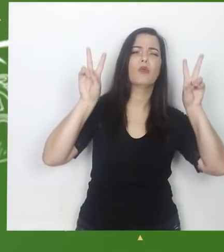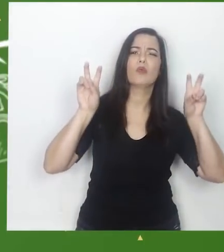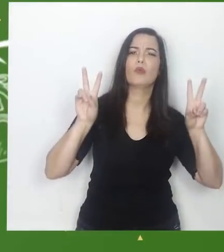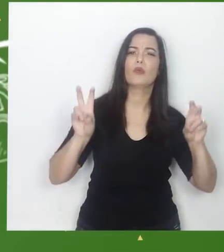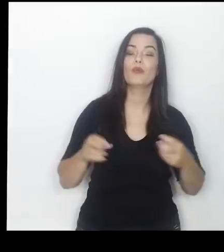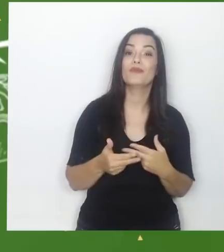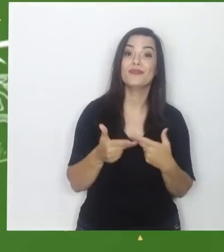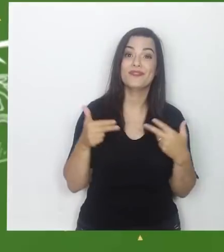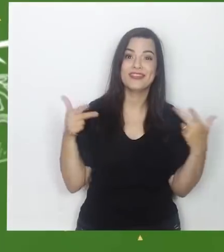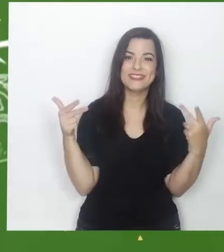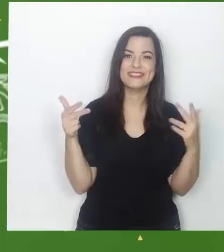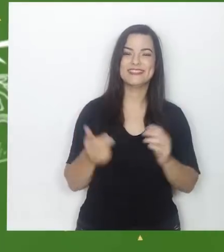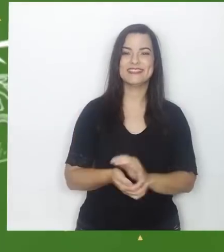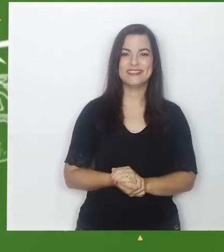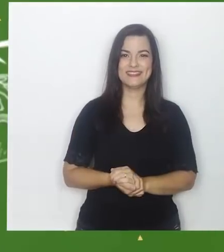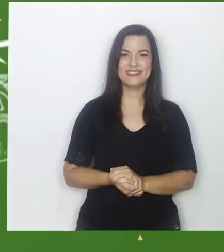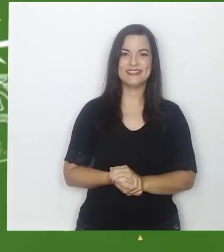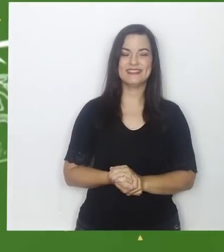assuntos.